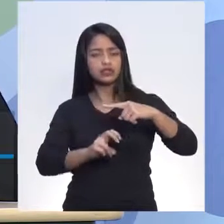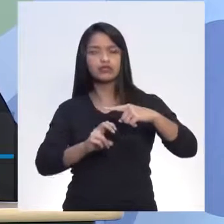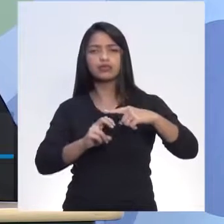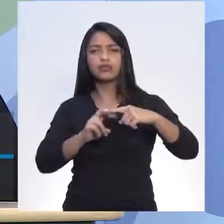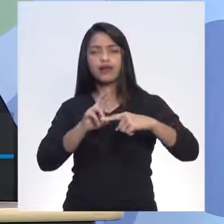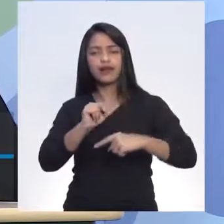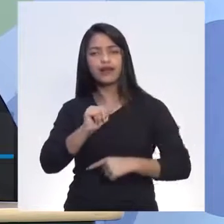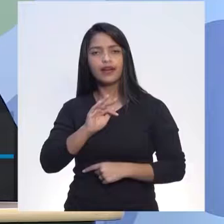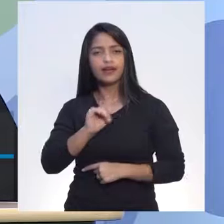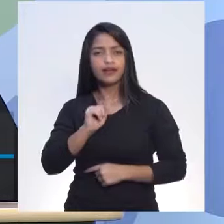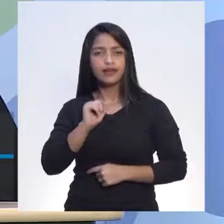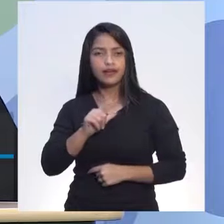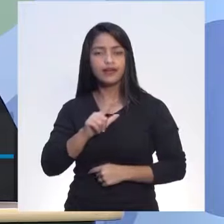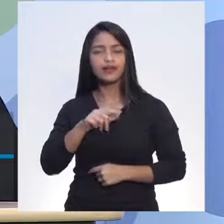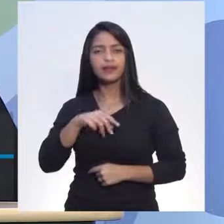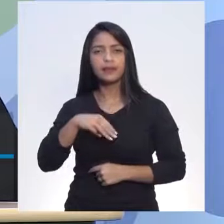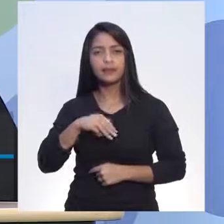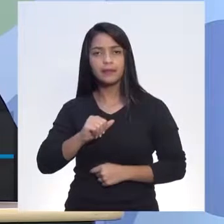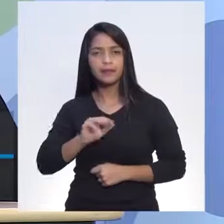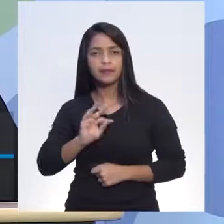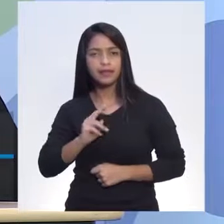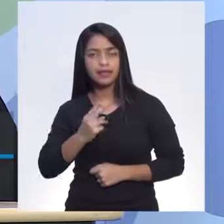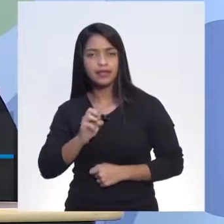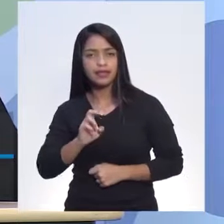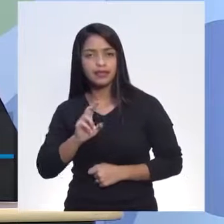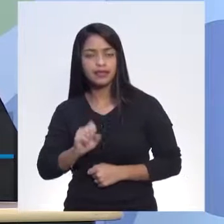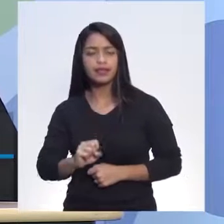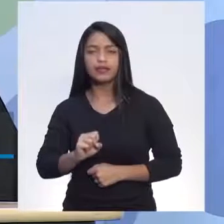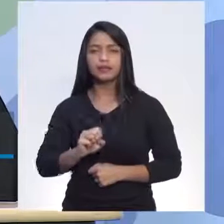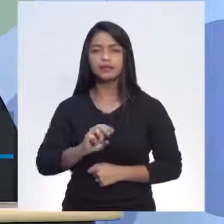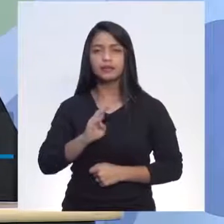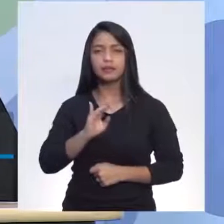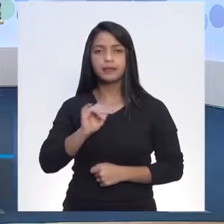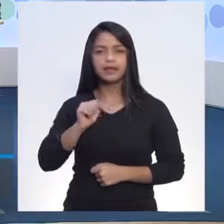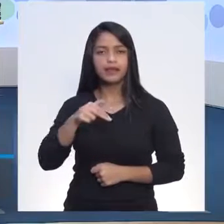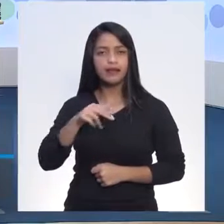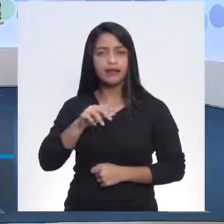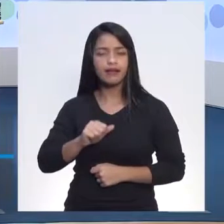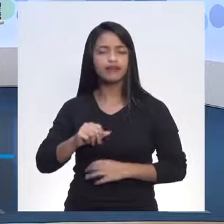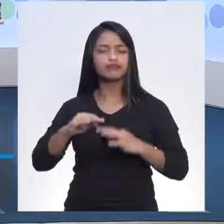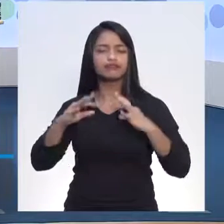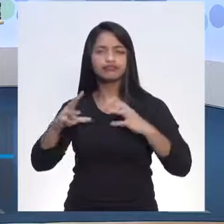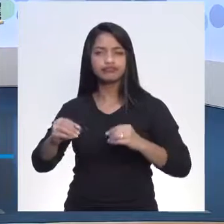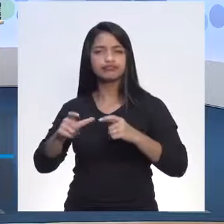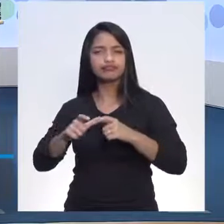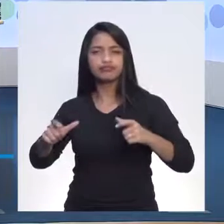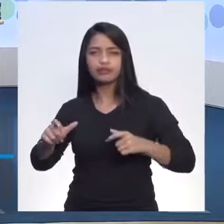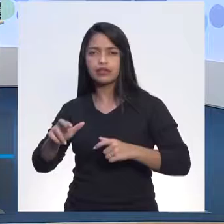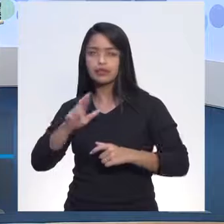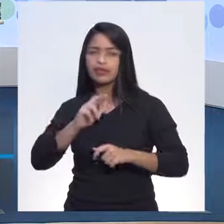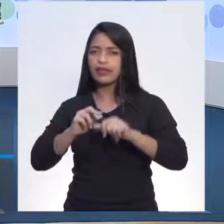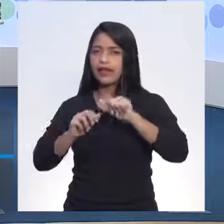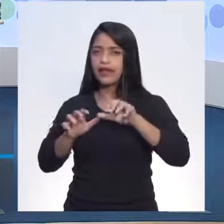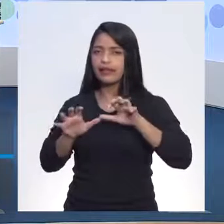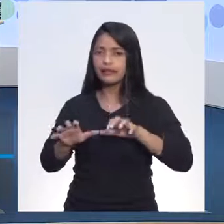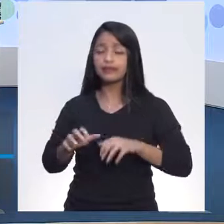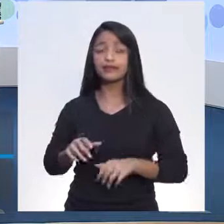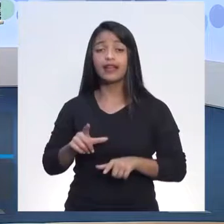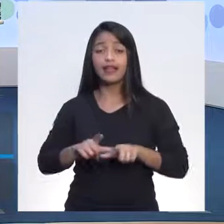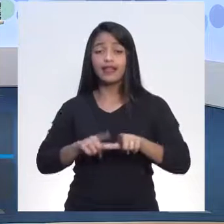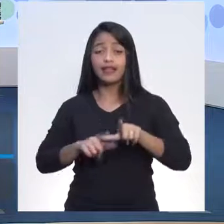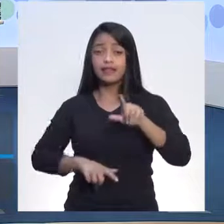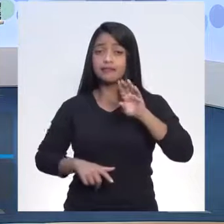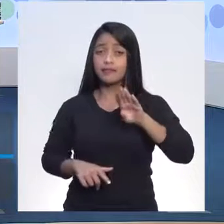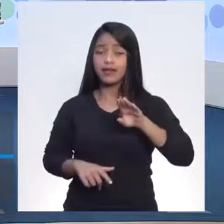todos aí indo por essa resposta na letra A. Boa, na letra B, o pessoal... Tá certo. Os números maiores talvez